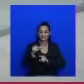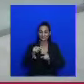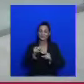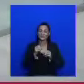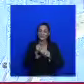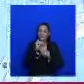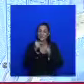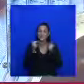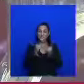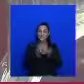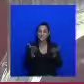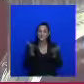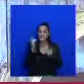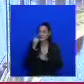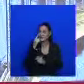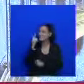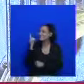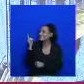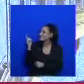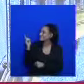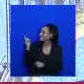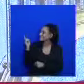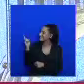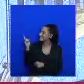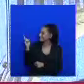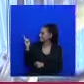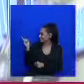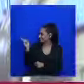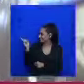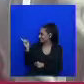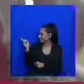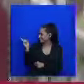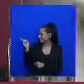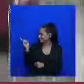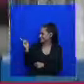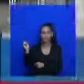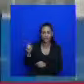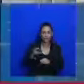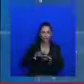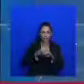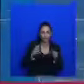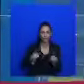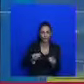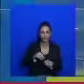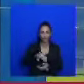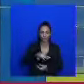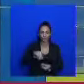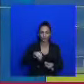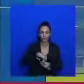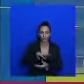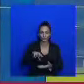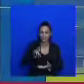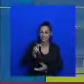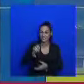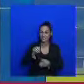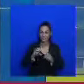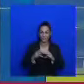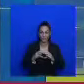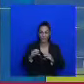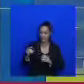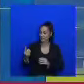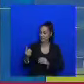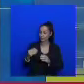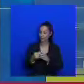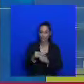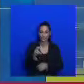Boa sorte, bolas posicionadas. Valendo! Globo recarregado, embaralhando 50 bolas numeradas